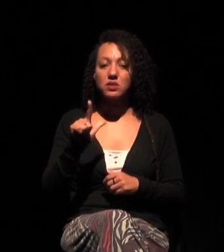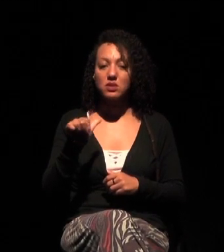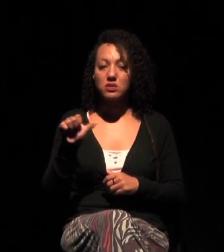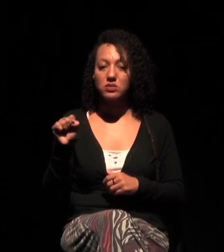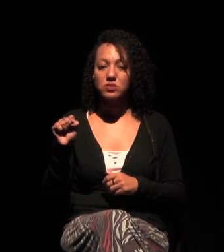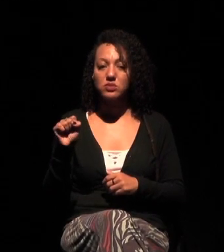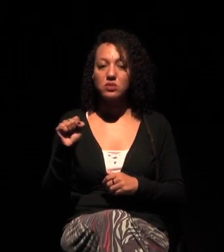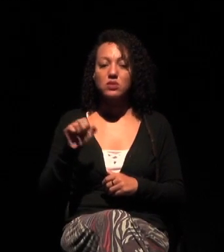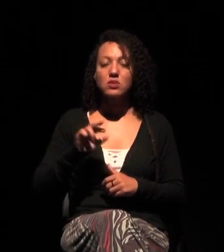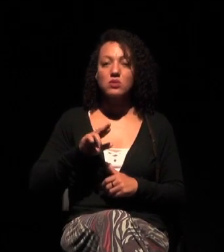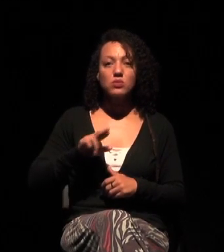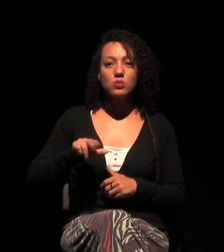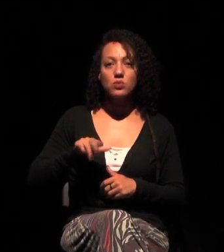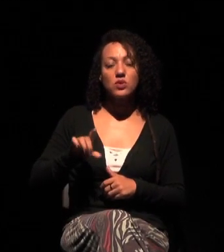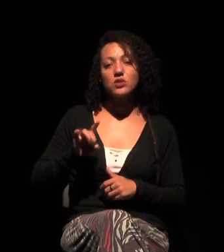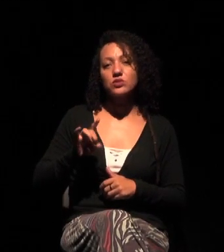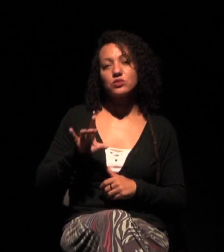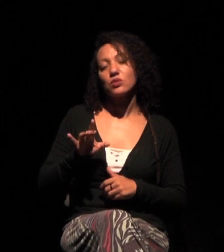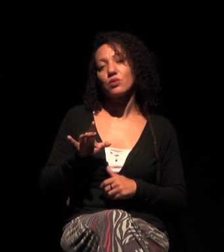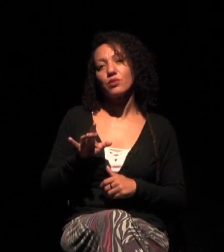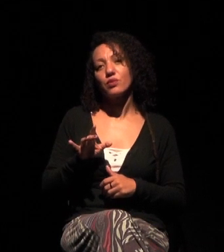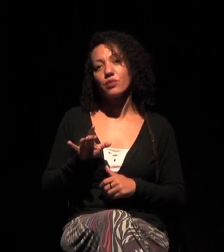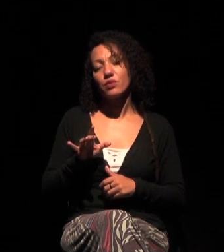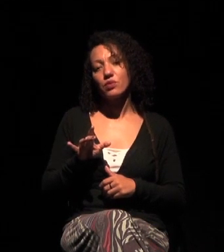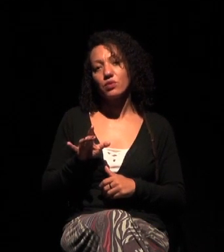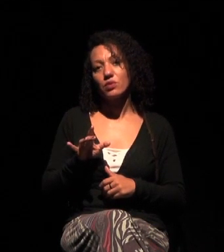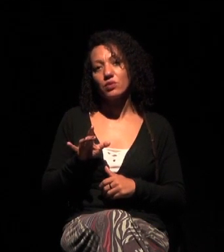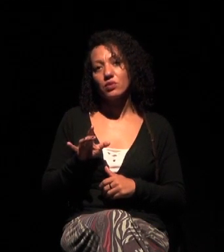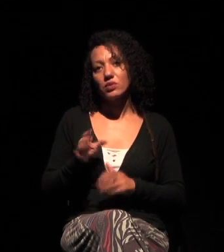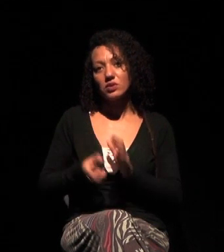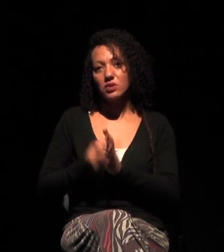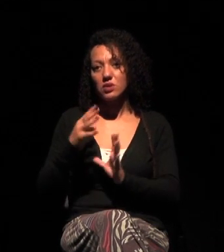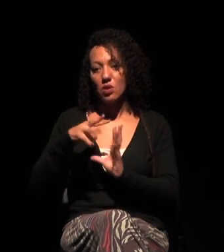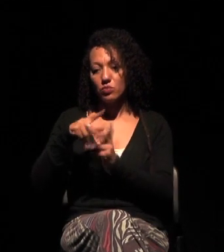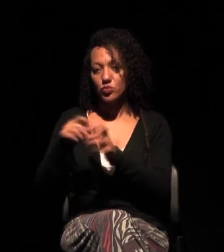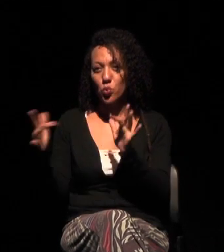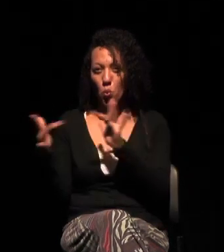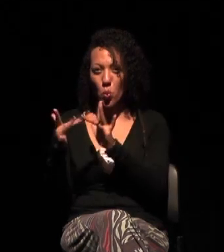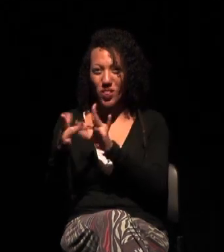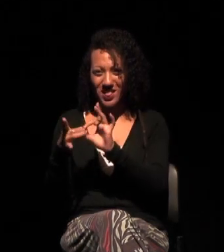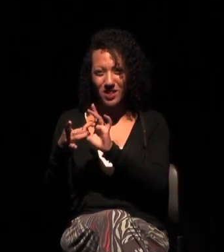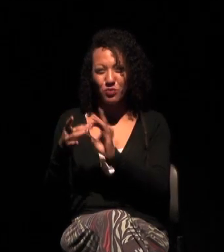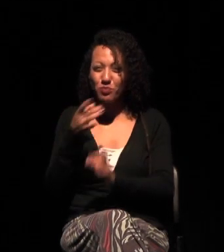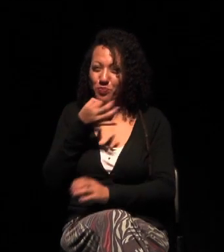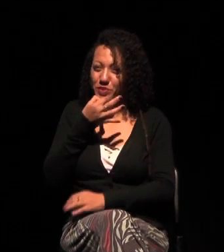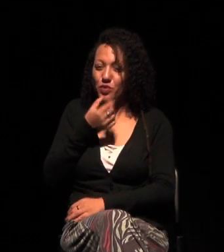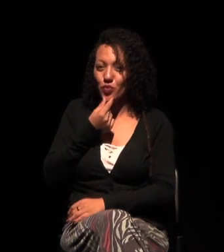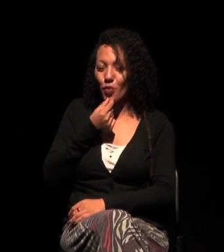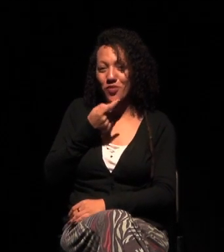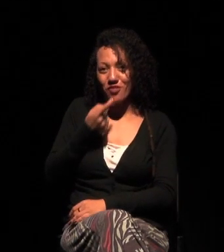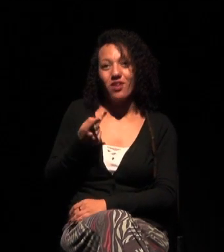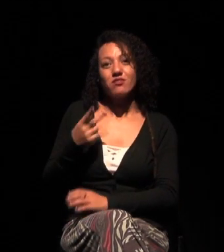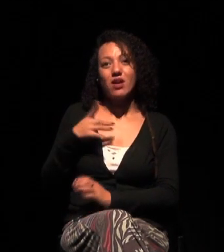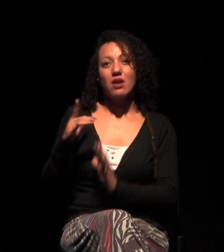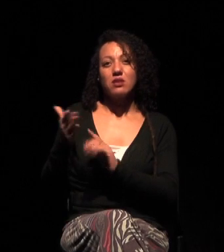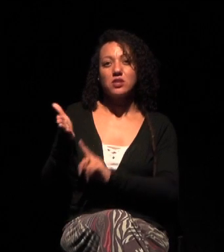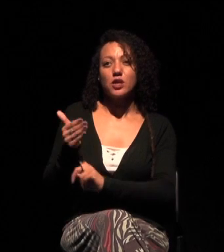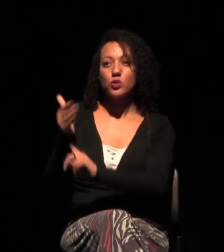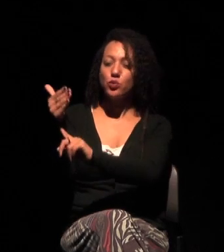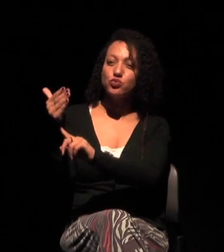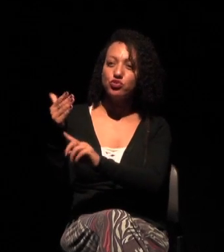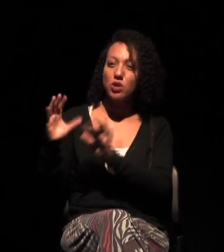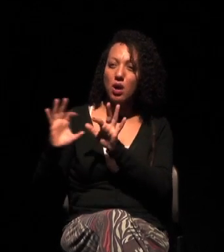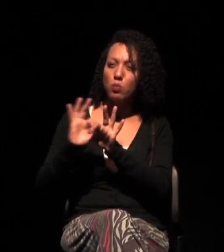um um lado do mundo está conectado era assim que eu dizia planta é a relação com as novas tecnologias